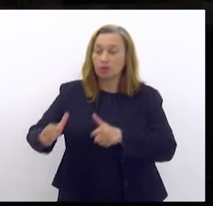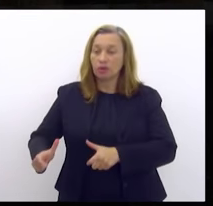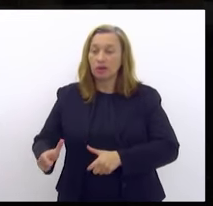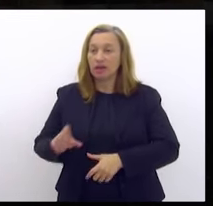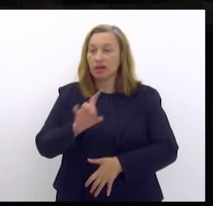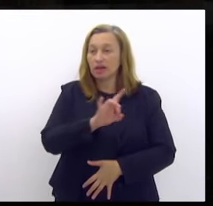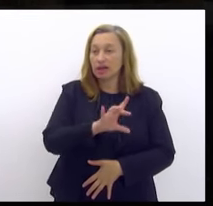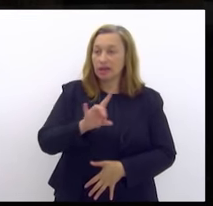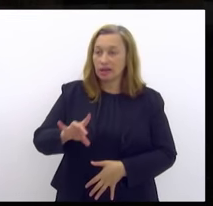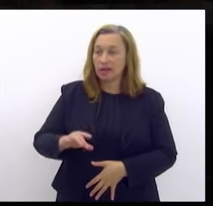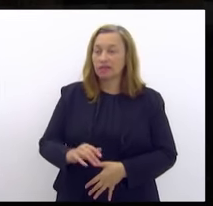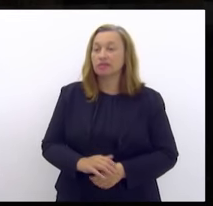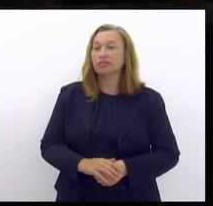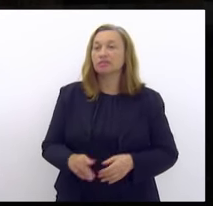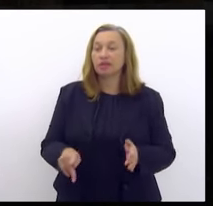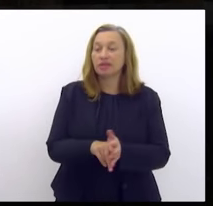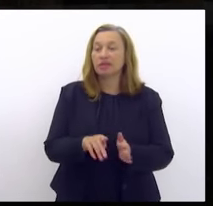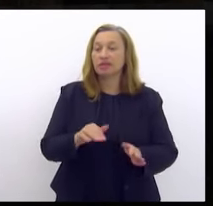para todos.